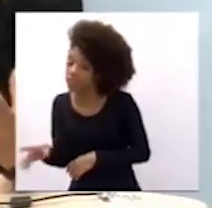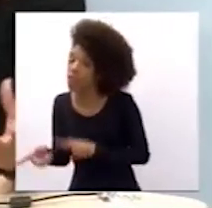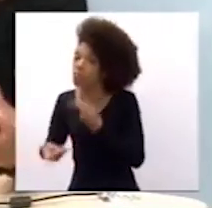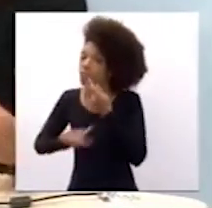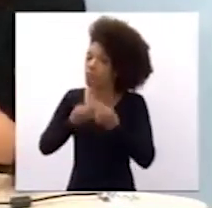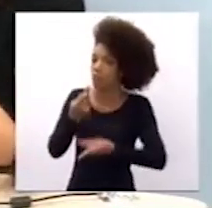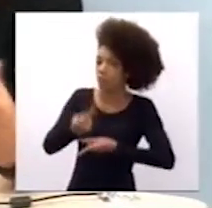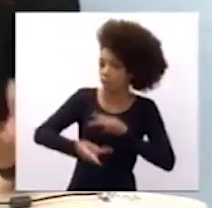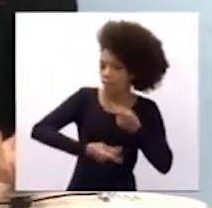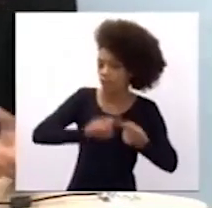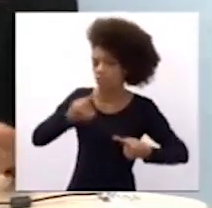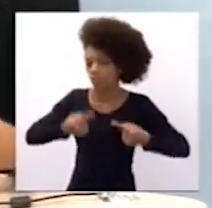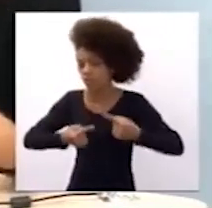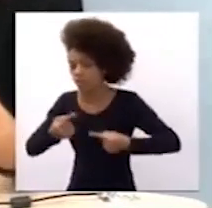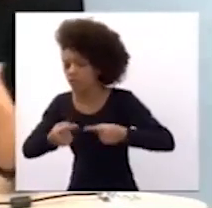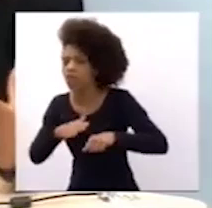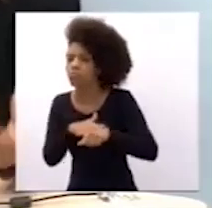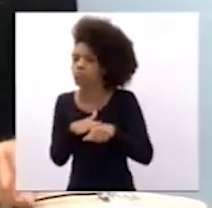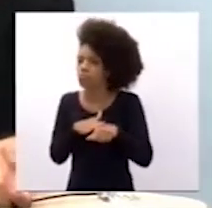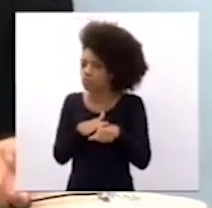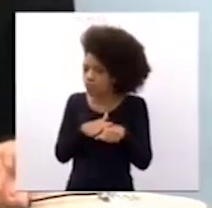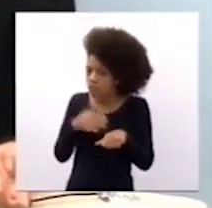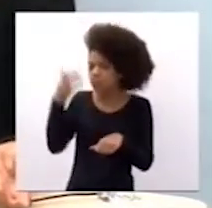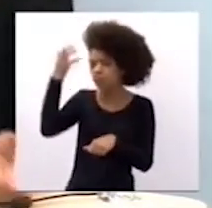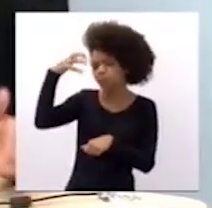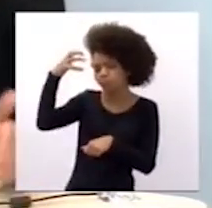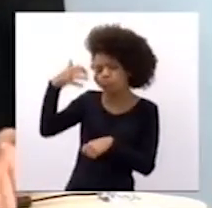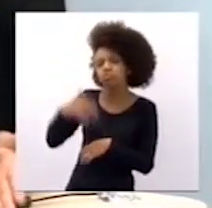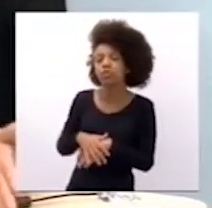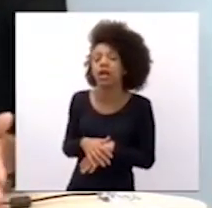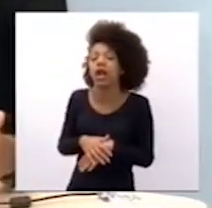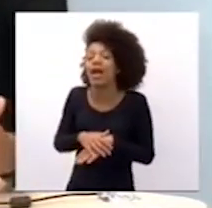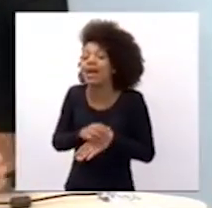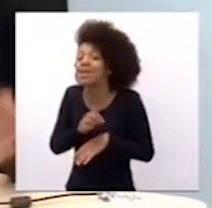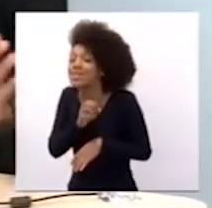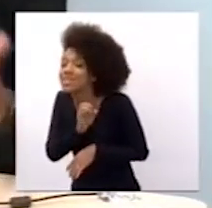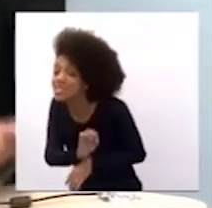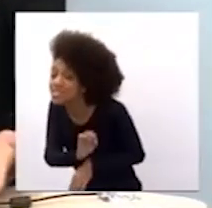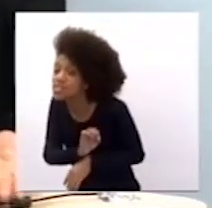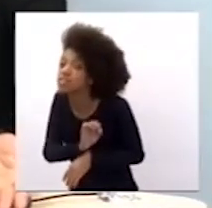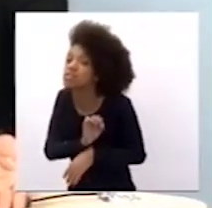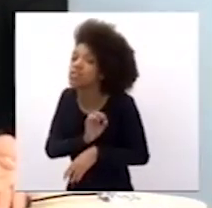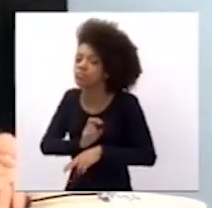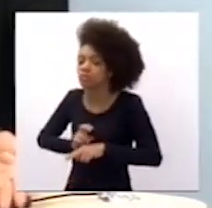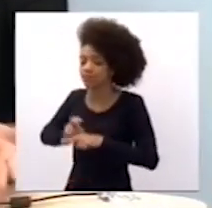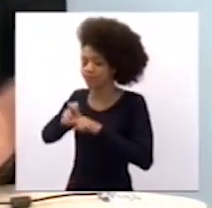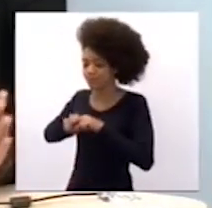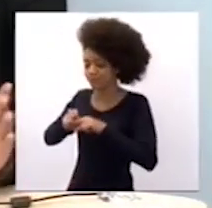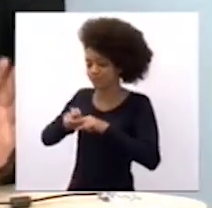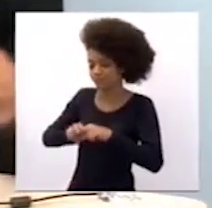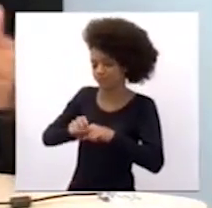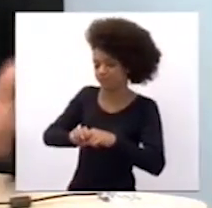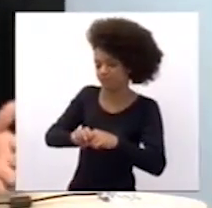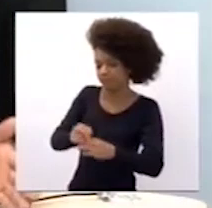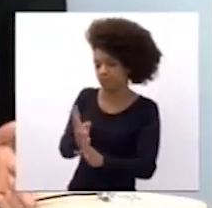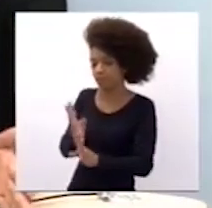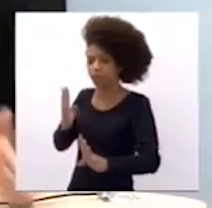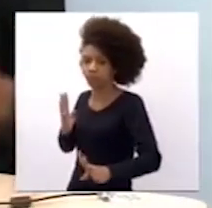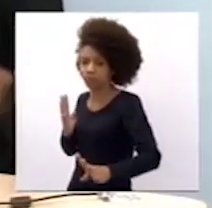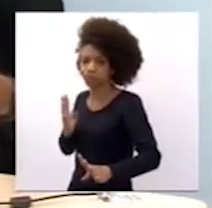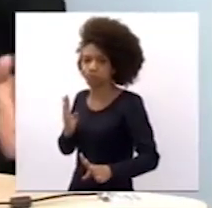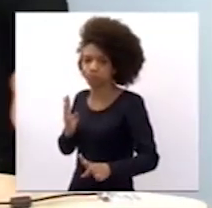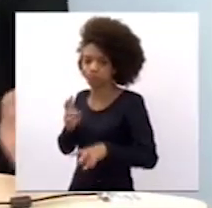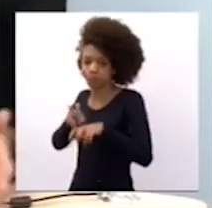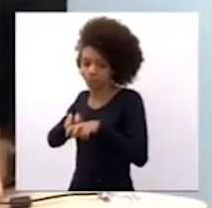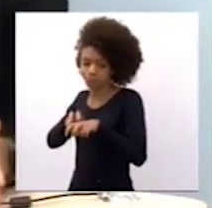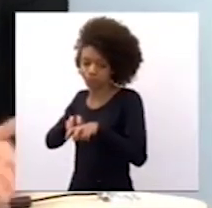o debate, a conversa, a reflexão que vai ser levado. Se os alunos ficarem sentados da forma que nós estamos, né, tradicionalmente